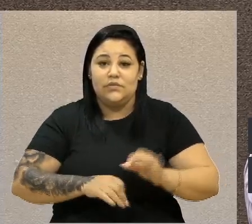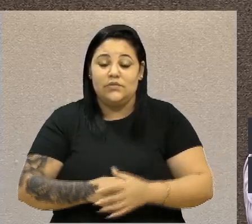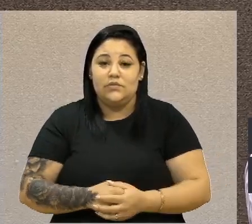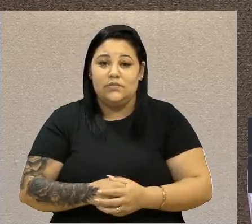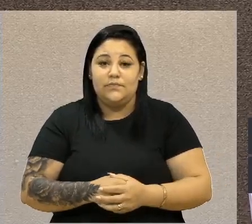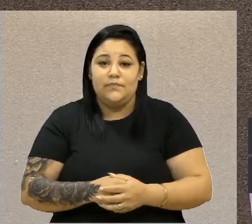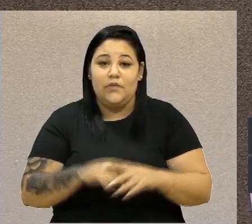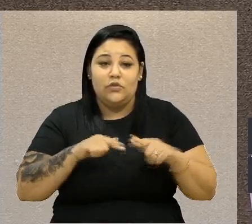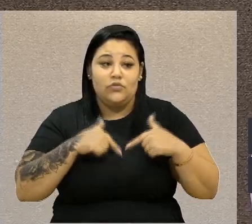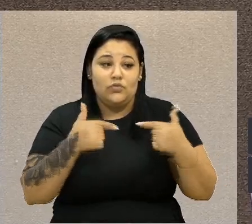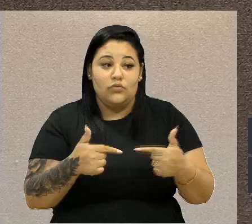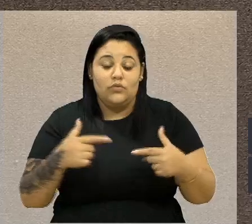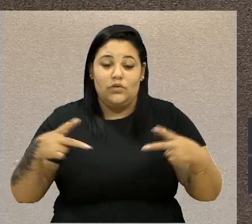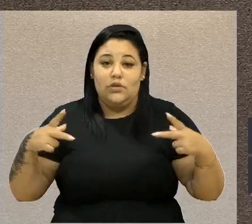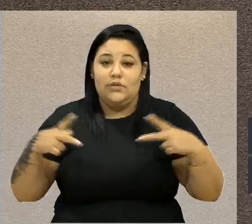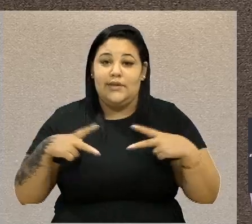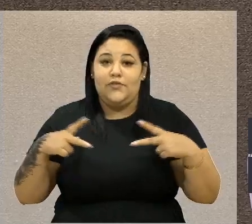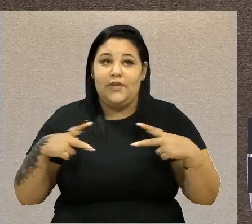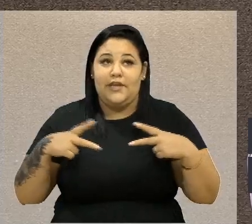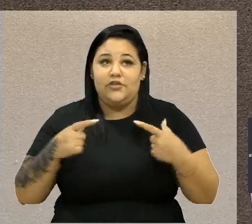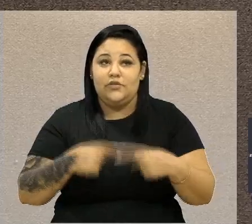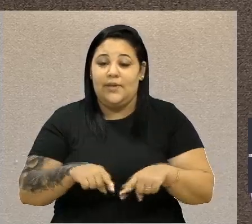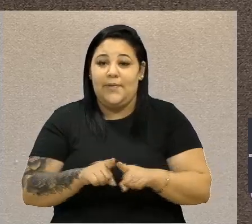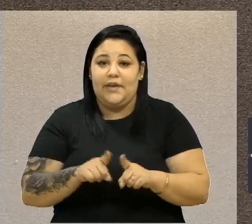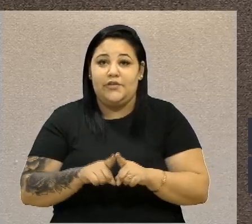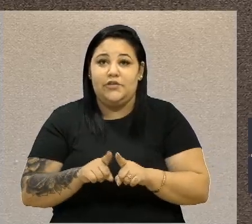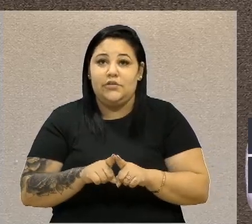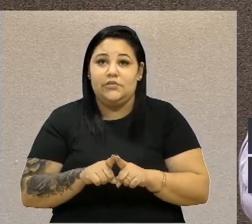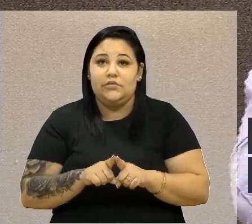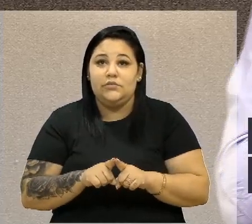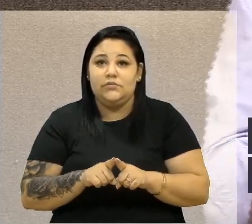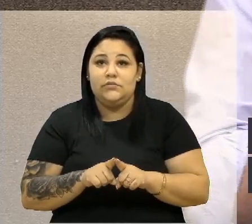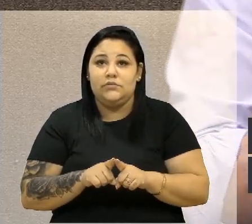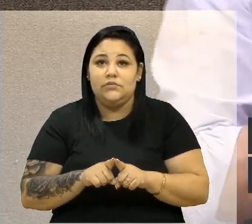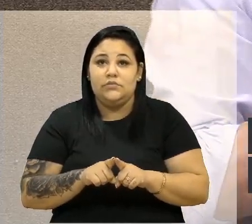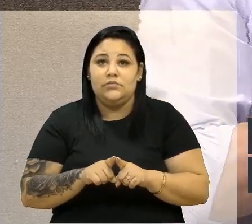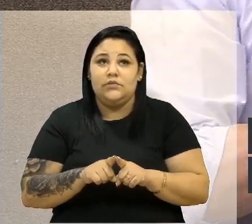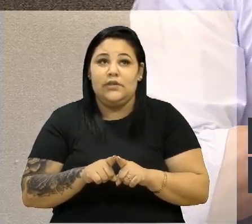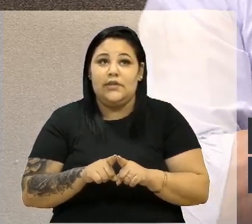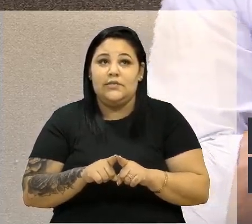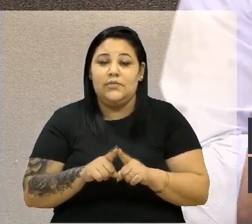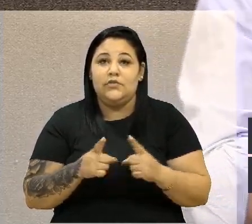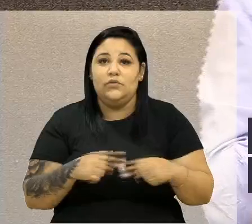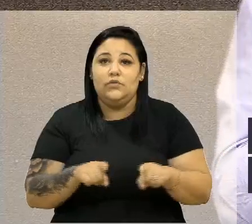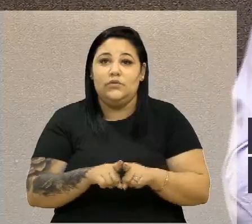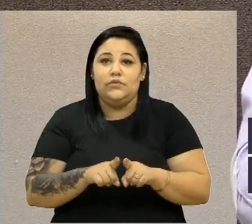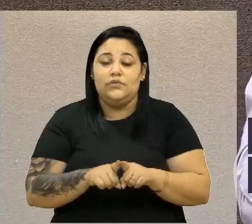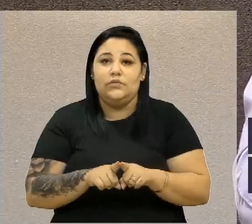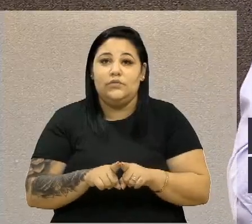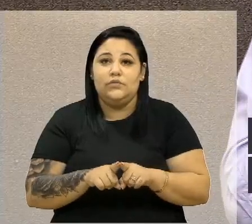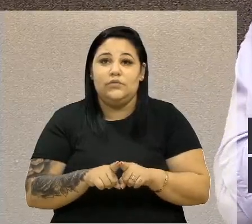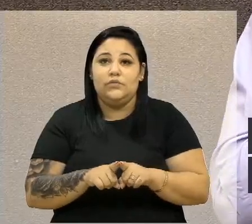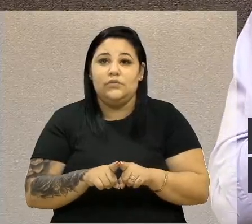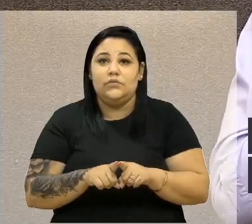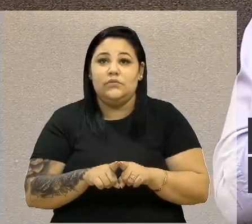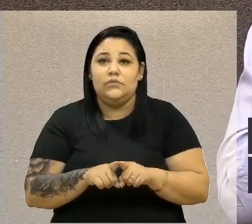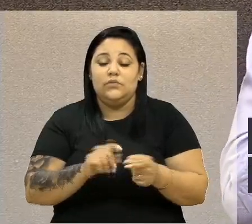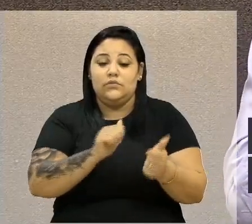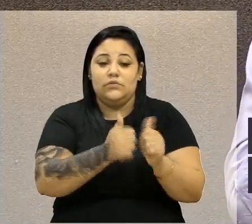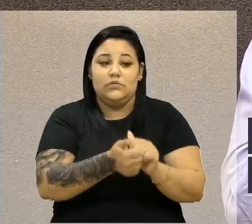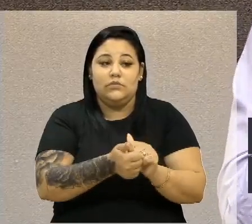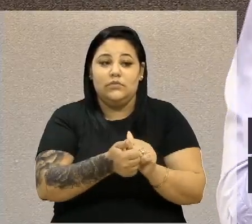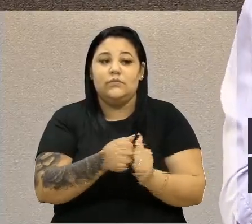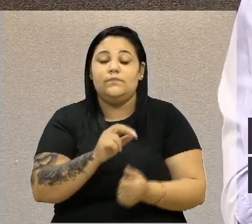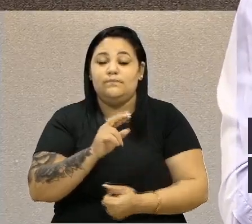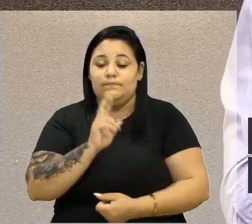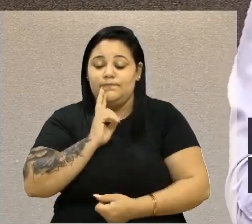privada, transformou toda a orla do Guaíba ali em Porto Alegre. Hoje em dia é um lugar bonito para se caminhar, fazer esporte, restaurantes, tudo